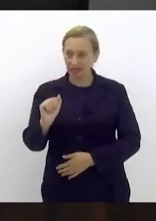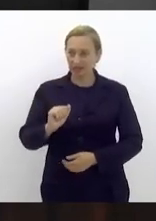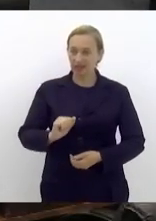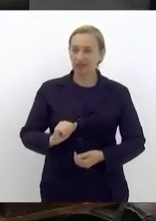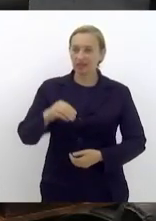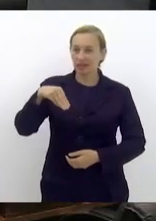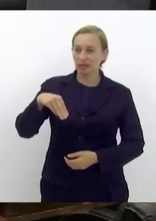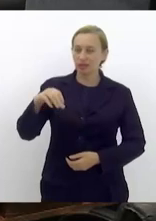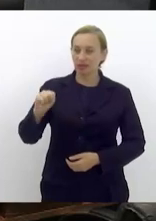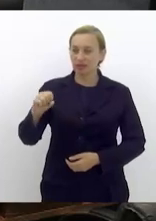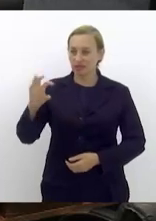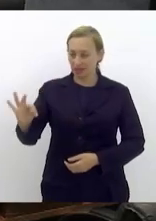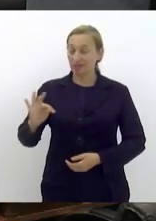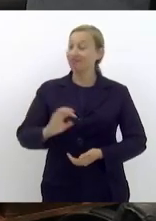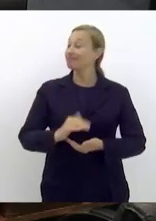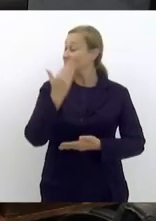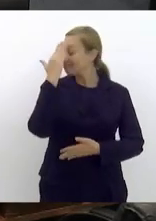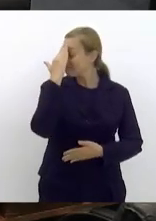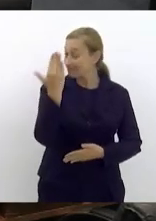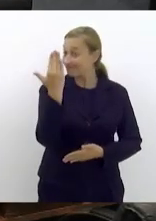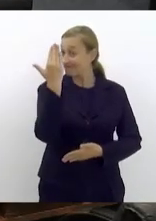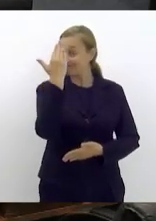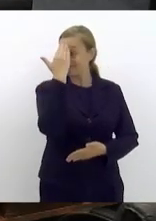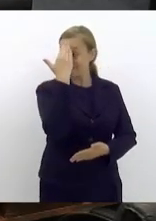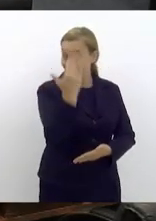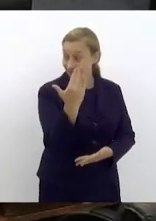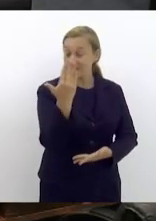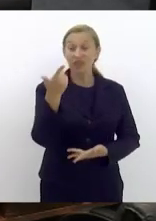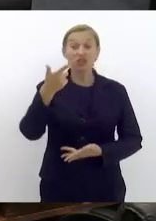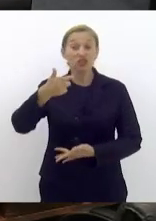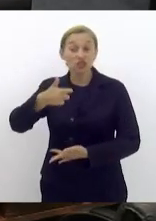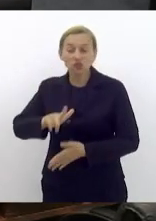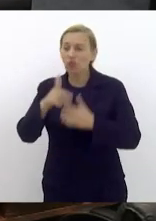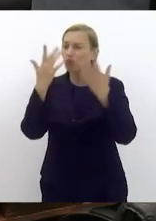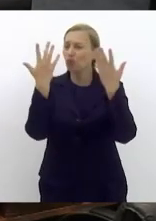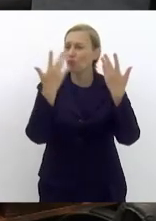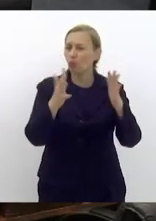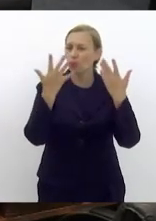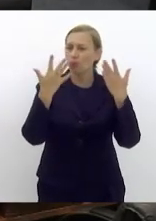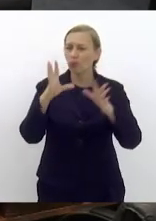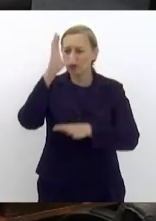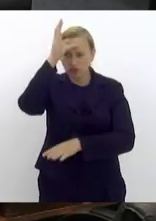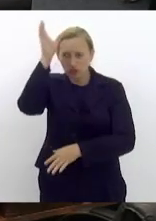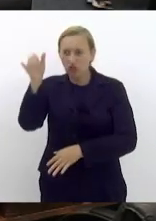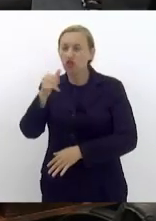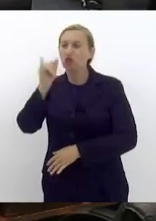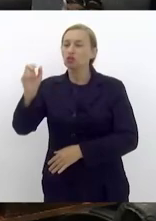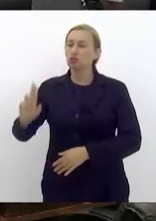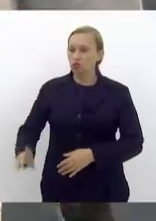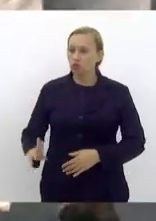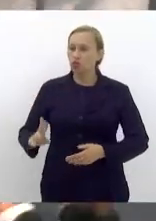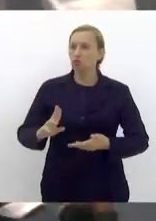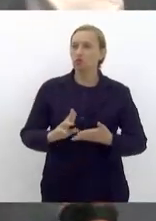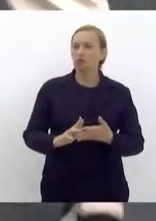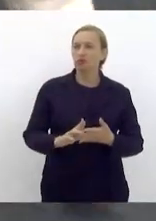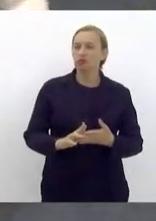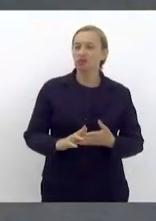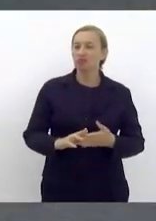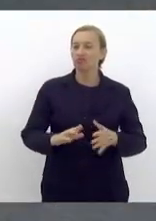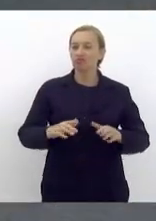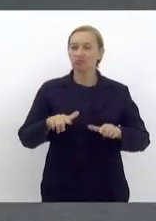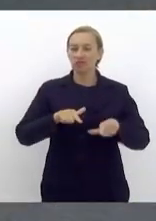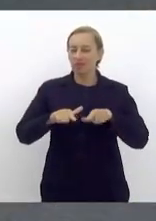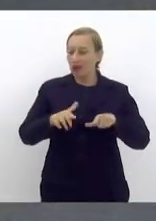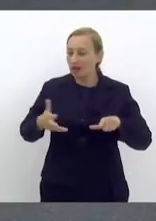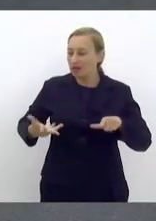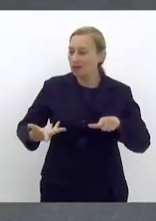do MST. Obrigada. Quero mais uma vez saudar a tia Ju, pela senhora estar realizando esse excelente trabalho